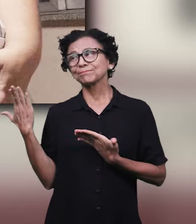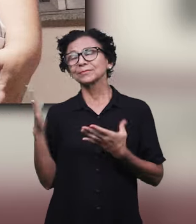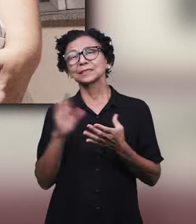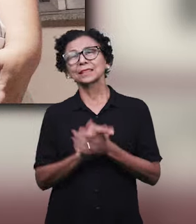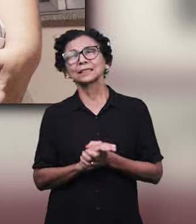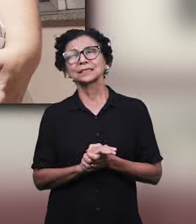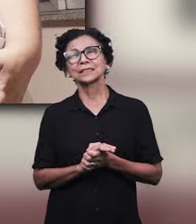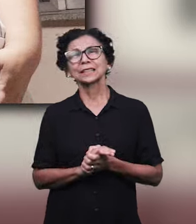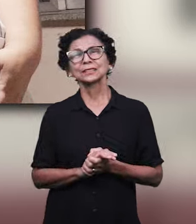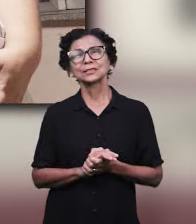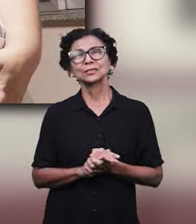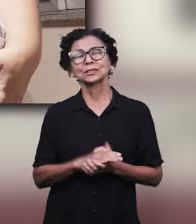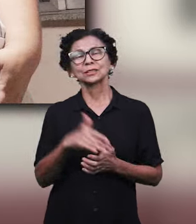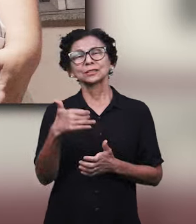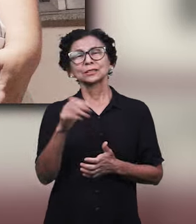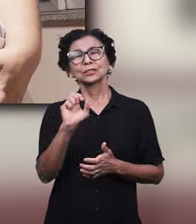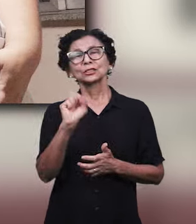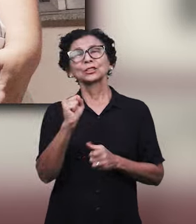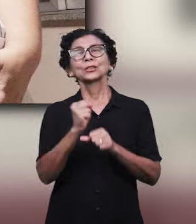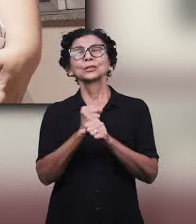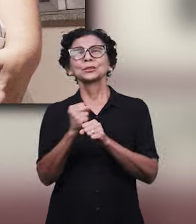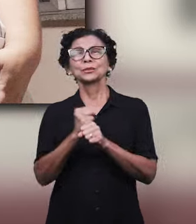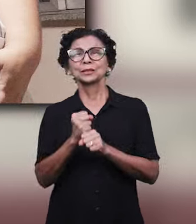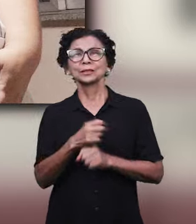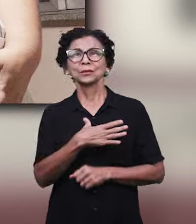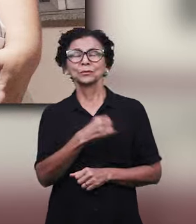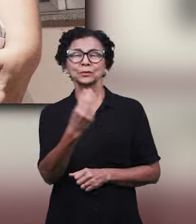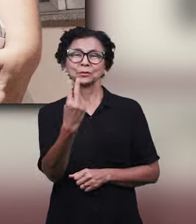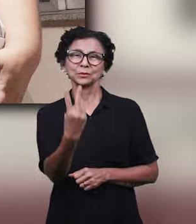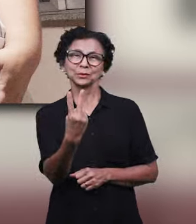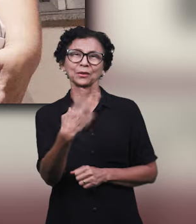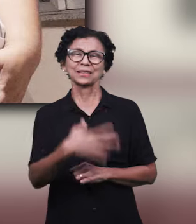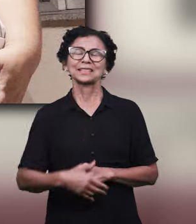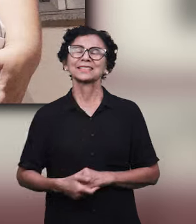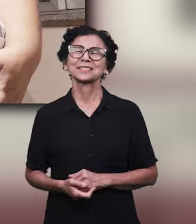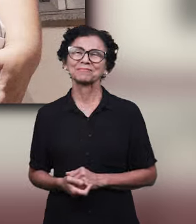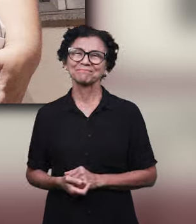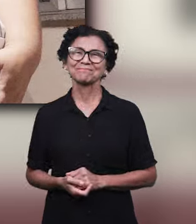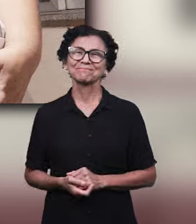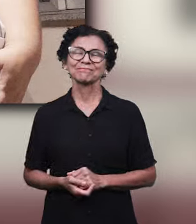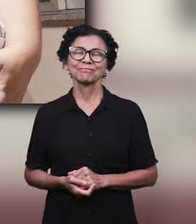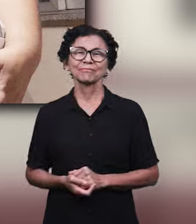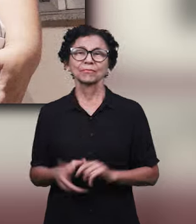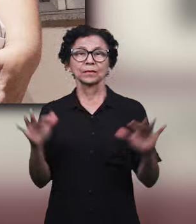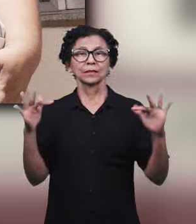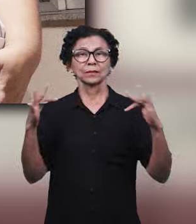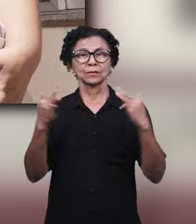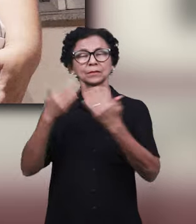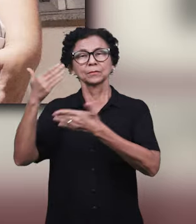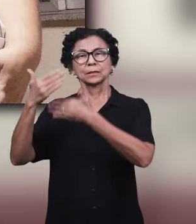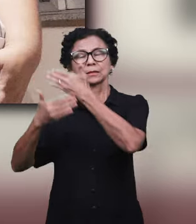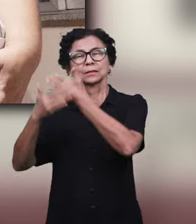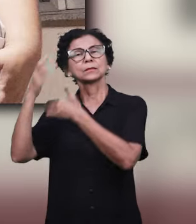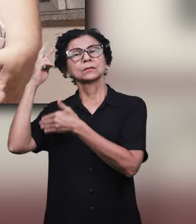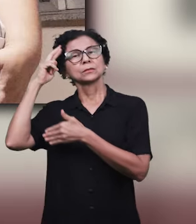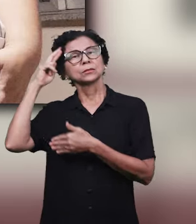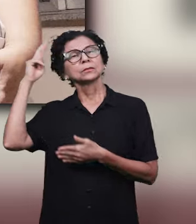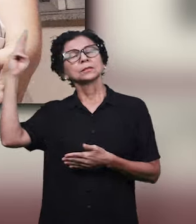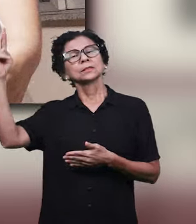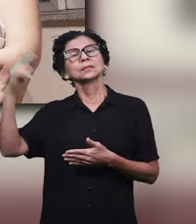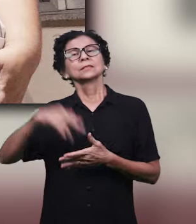Que buscando a maravilha, hein? face do Senhor, uma família na presença do Senhor, uma família direcionada pelo Espírito Santo,